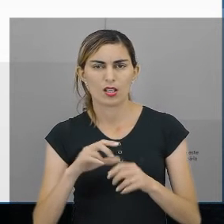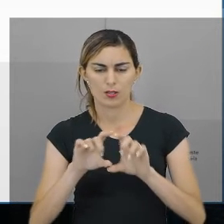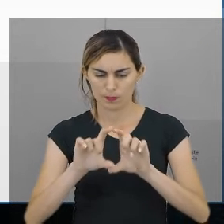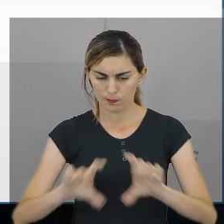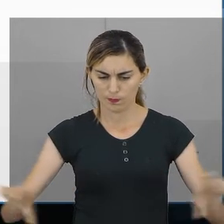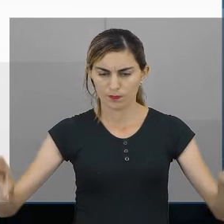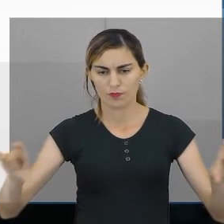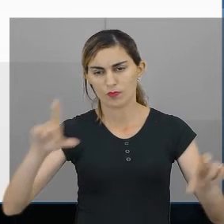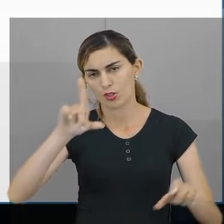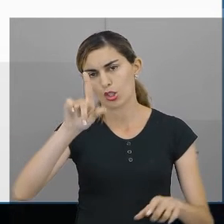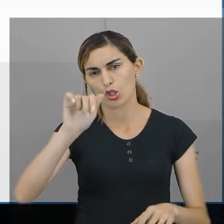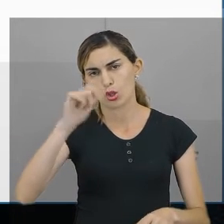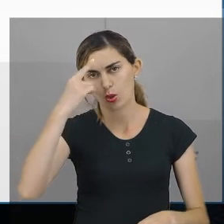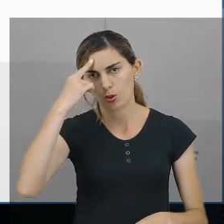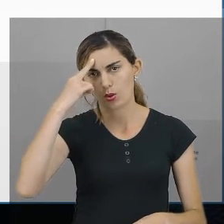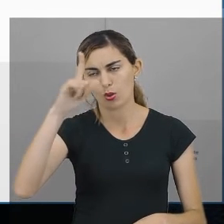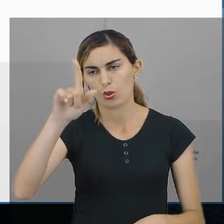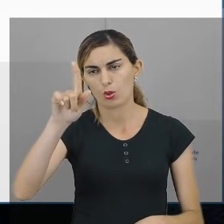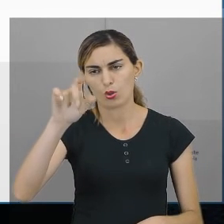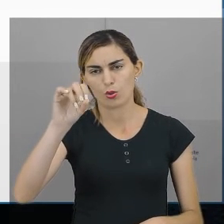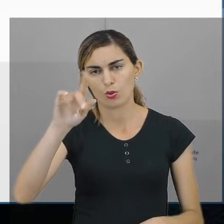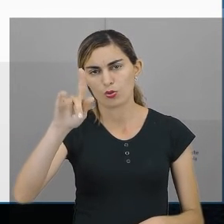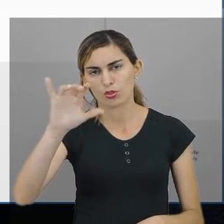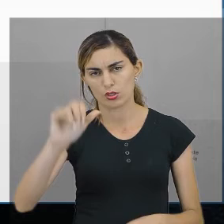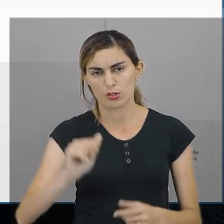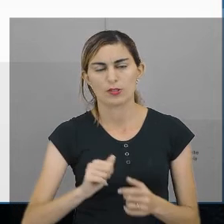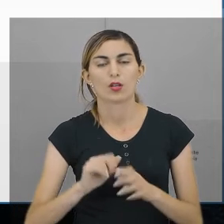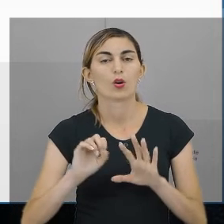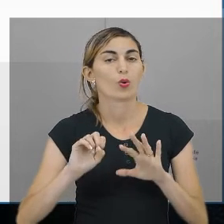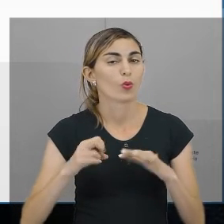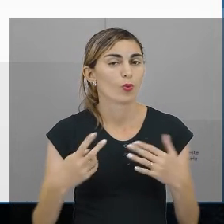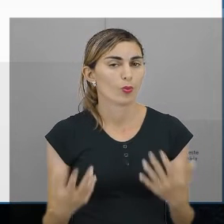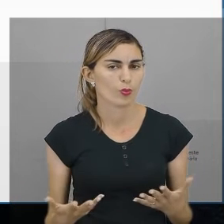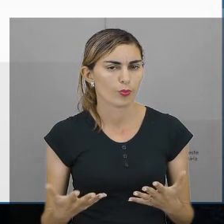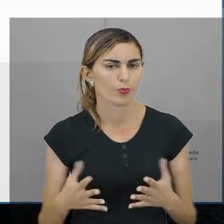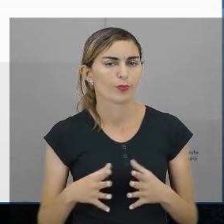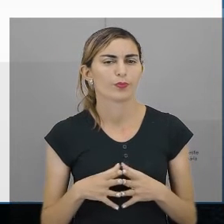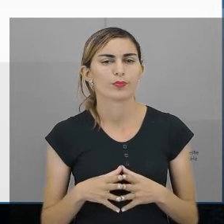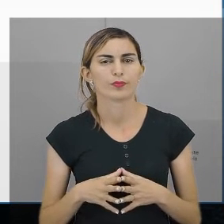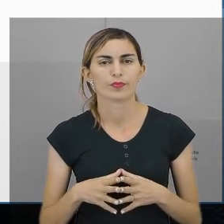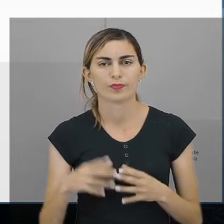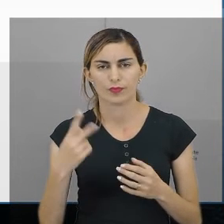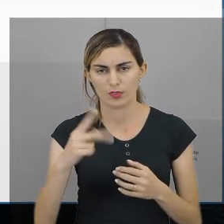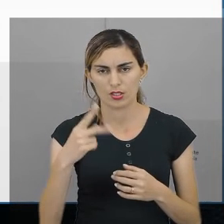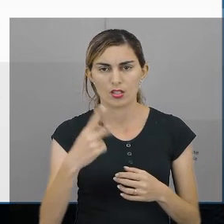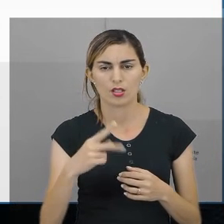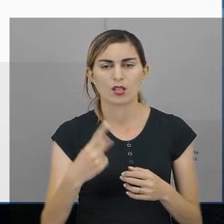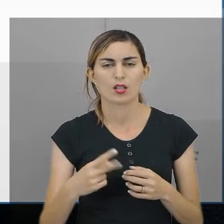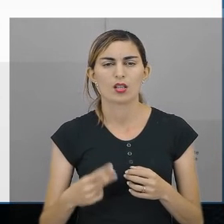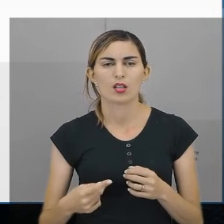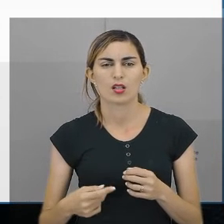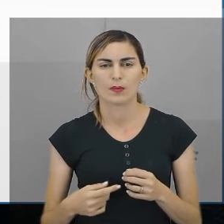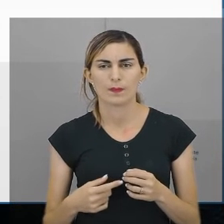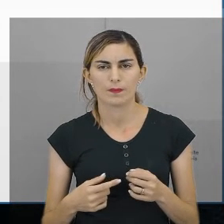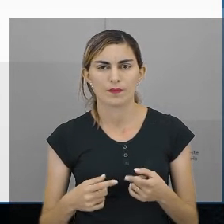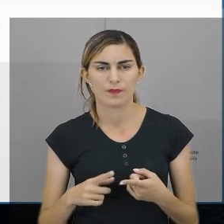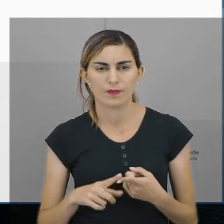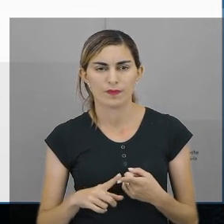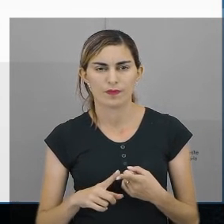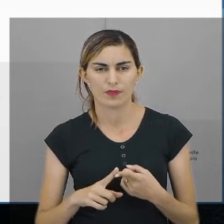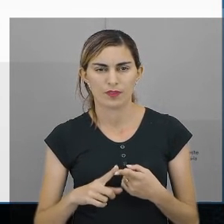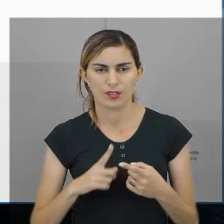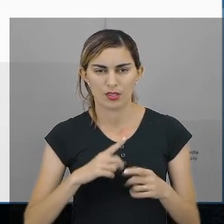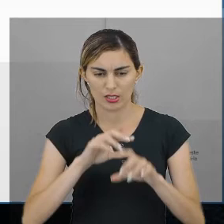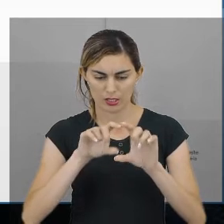lógica aqui, cheia de operadores lógicos, ou seja, ele vai retornar, dentro desse